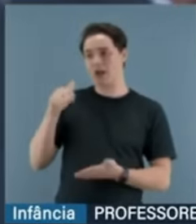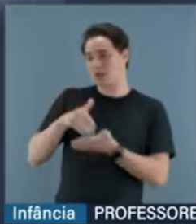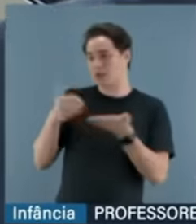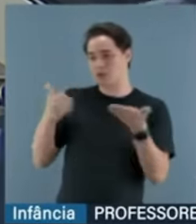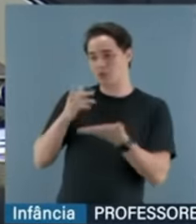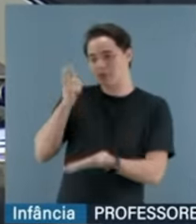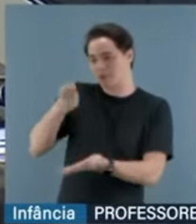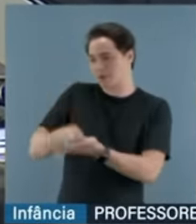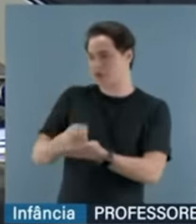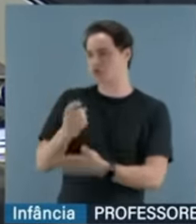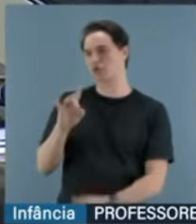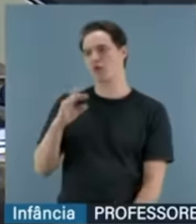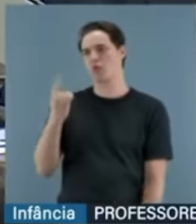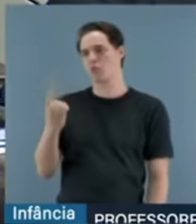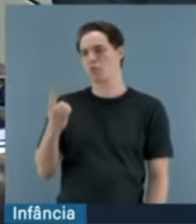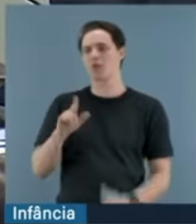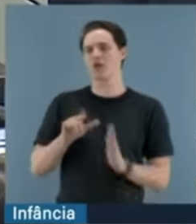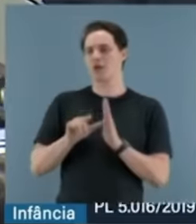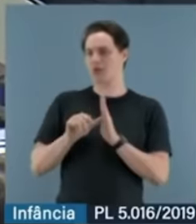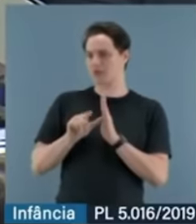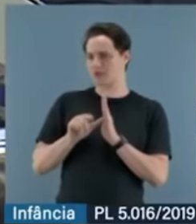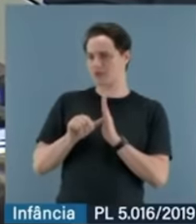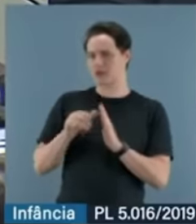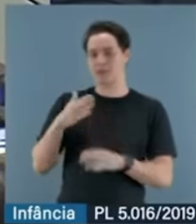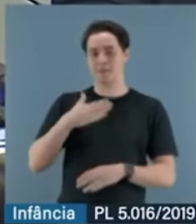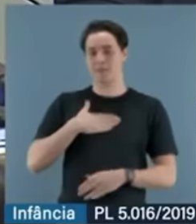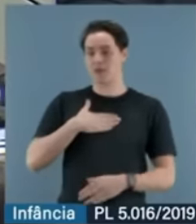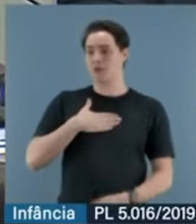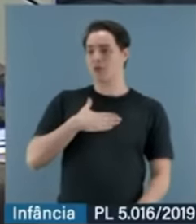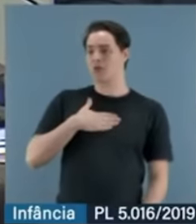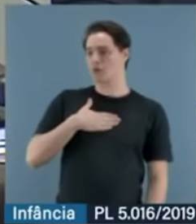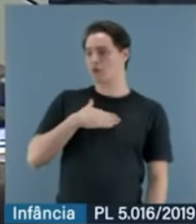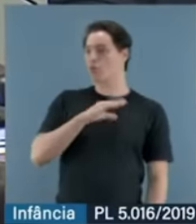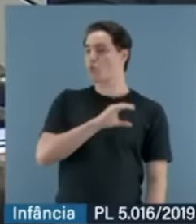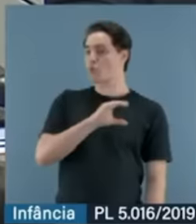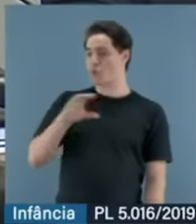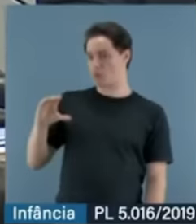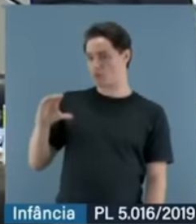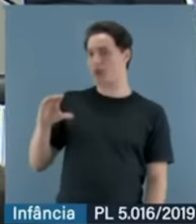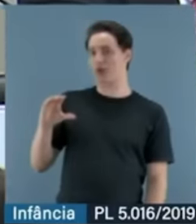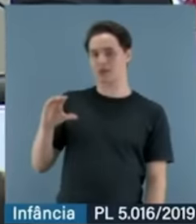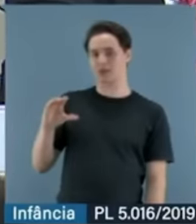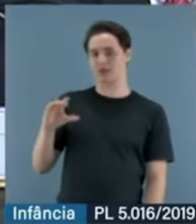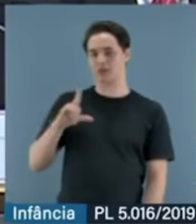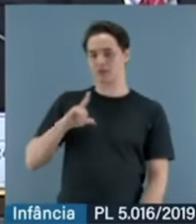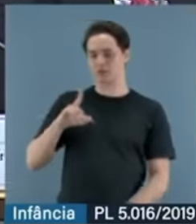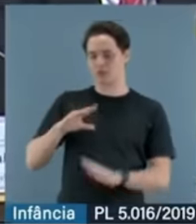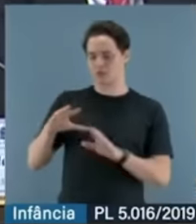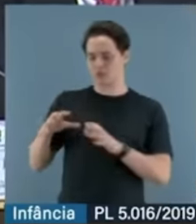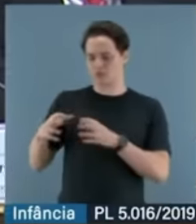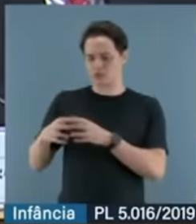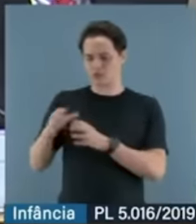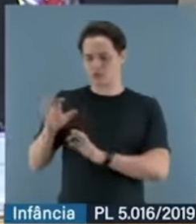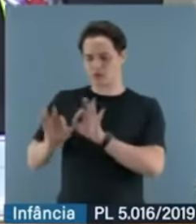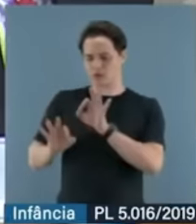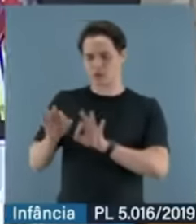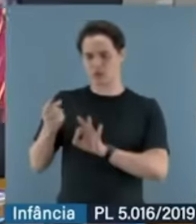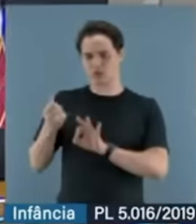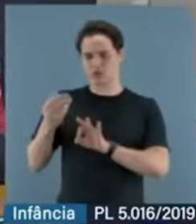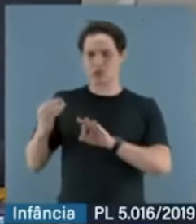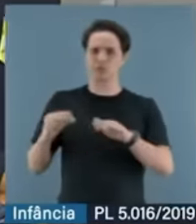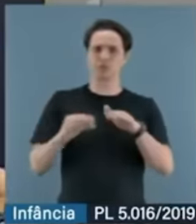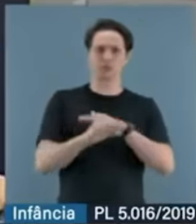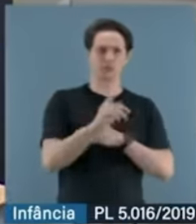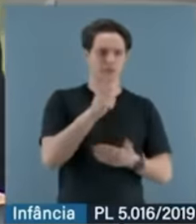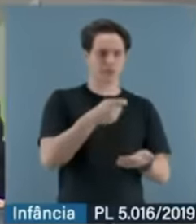está em atraso. A minha cunhada tem um grupo lá e ajuntou okay. Angariando o dinheiro.